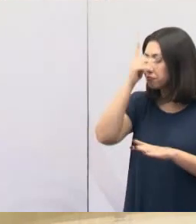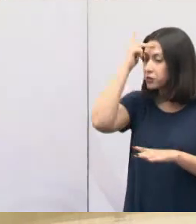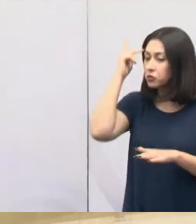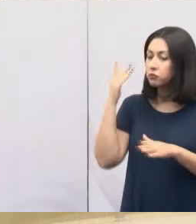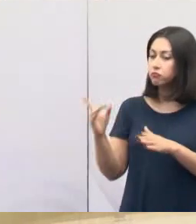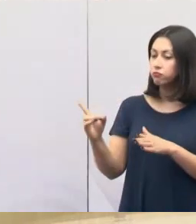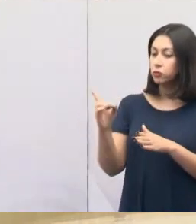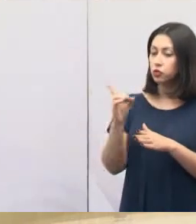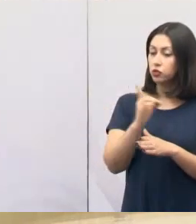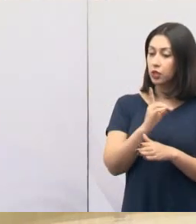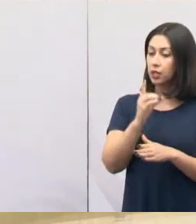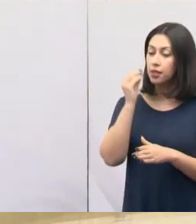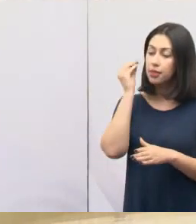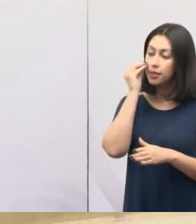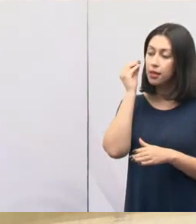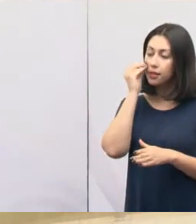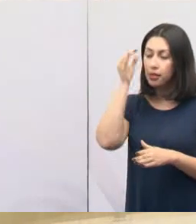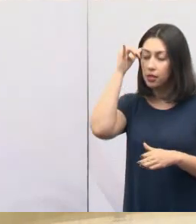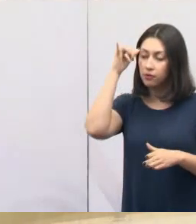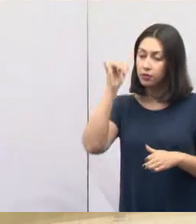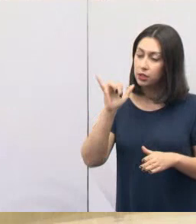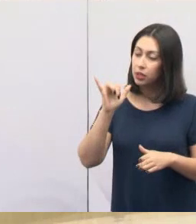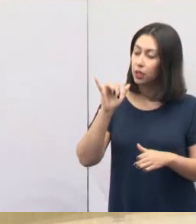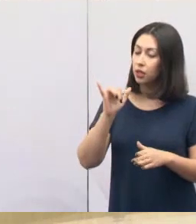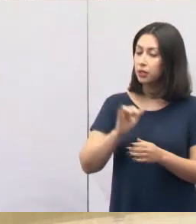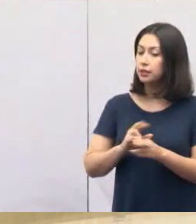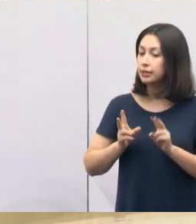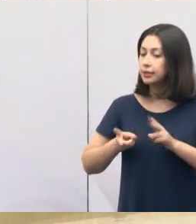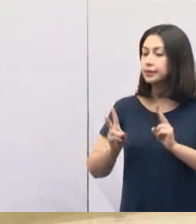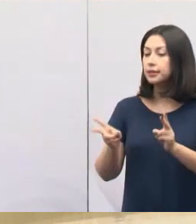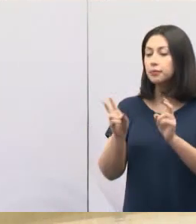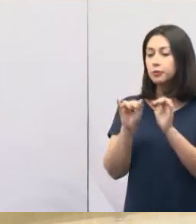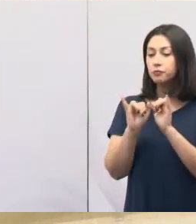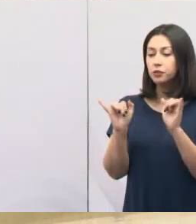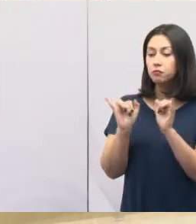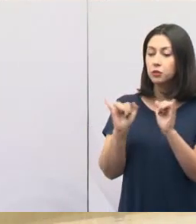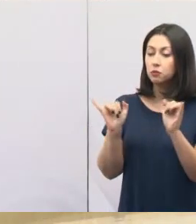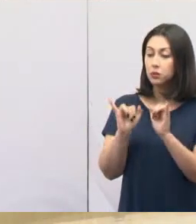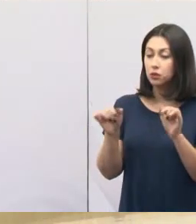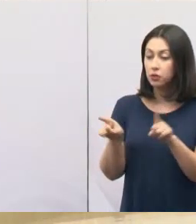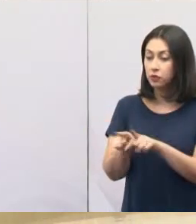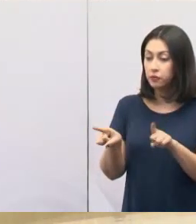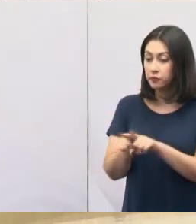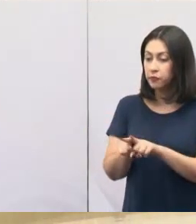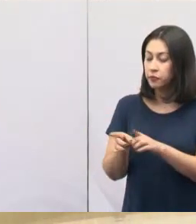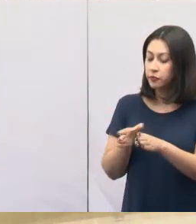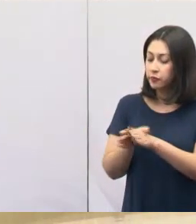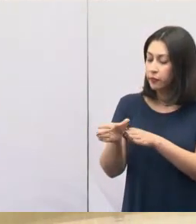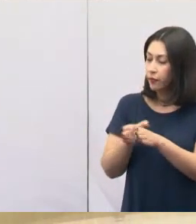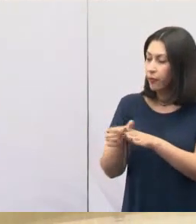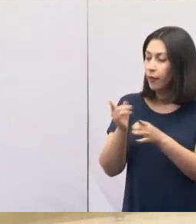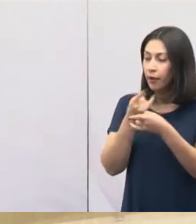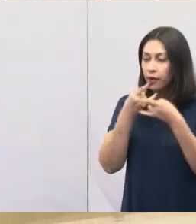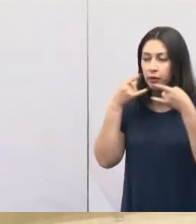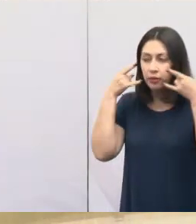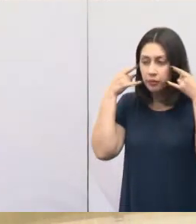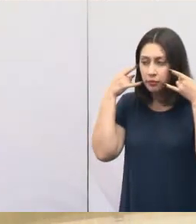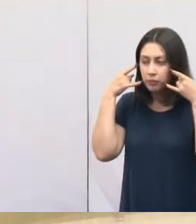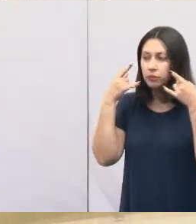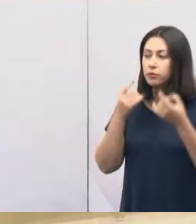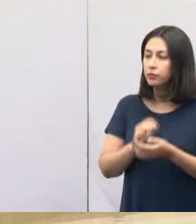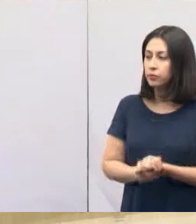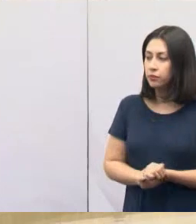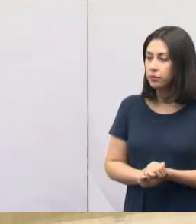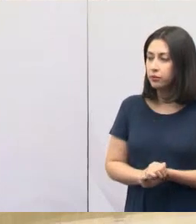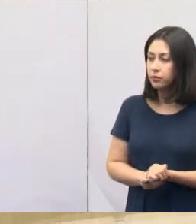procuram a unidade, medidas de distanciamento adotadas são sempre orientadas, bem como orientado o uso de máscaras e etiquetas